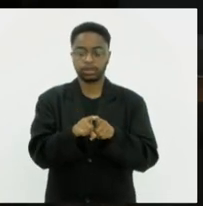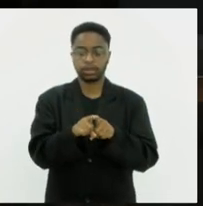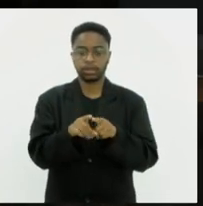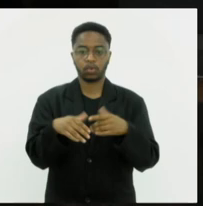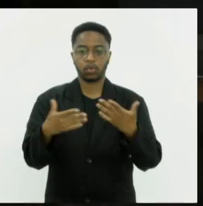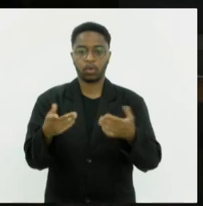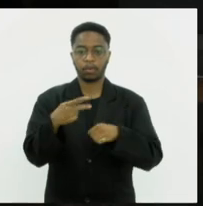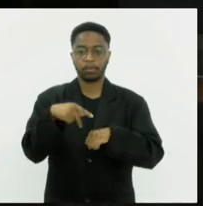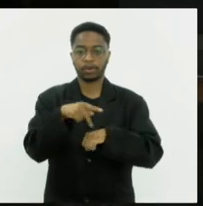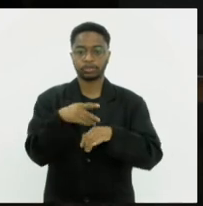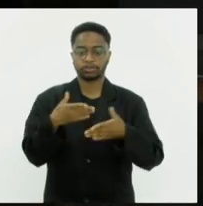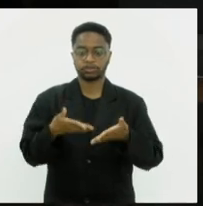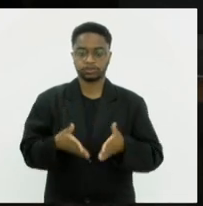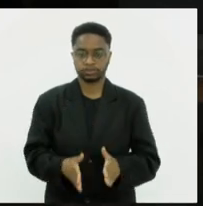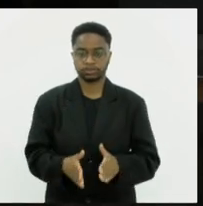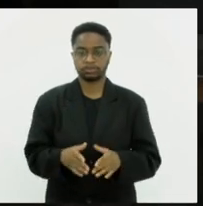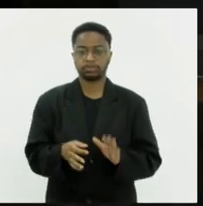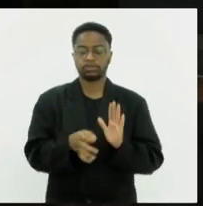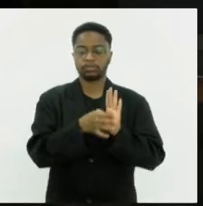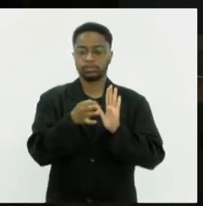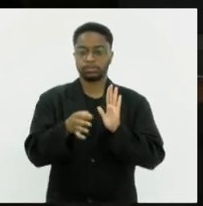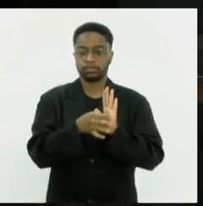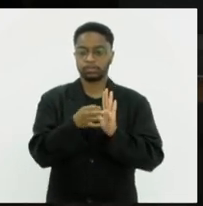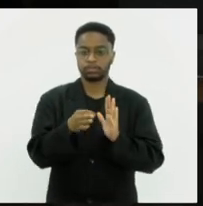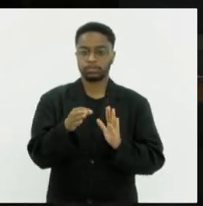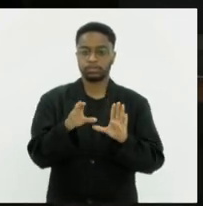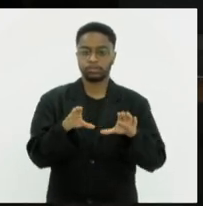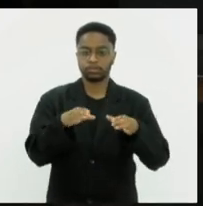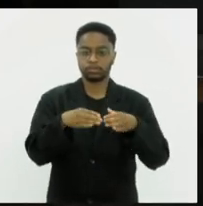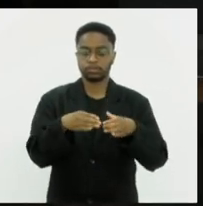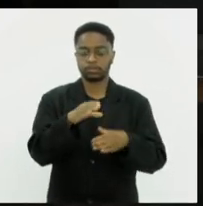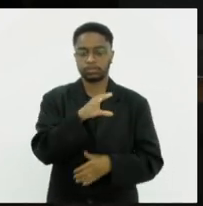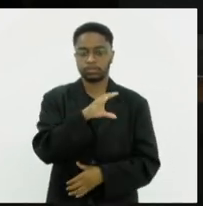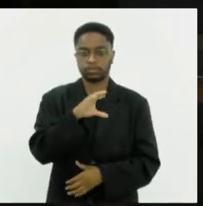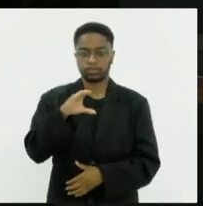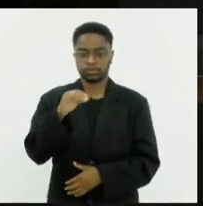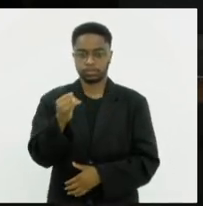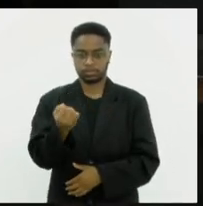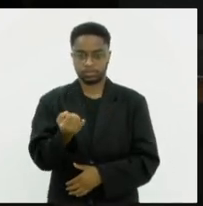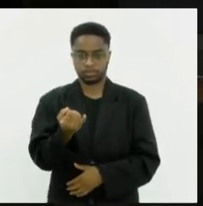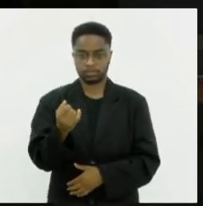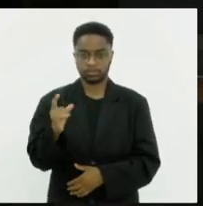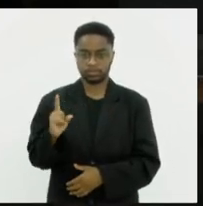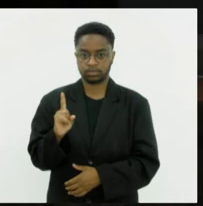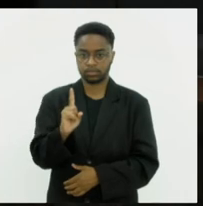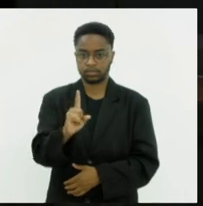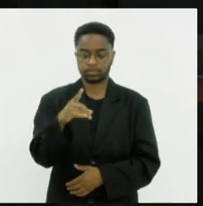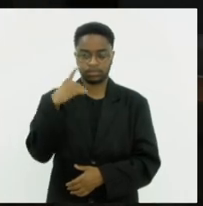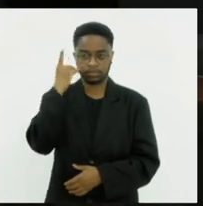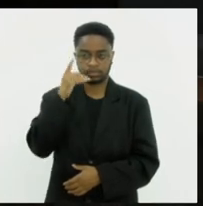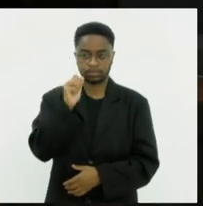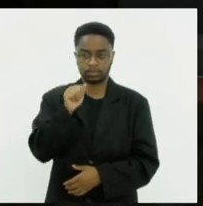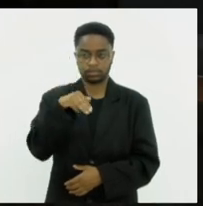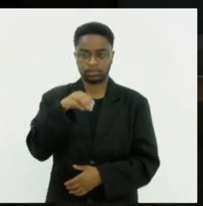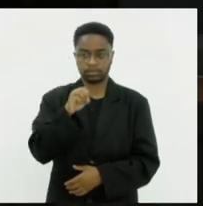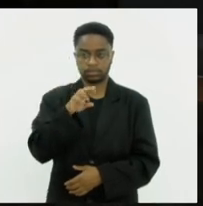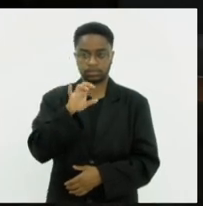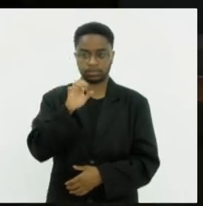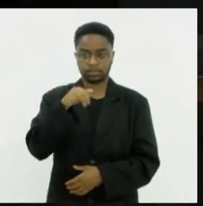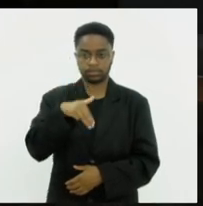nacional. Para emitir parecer pela Comissão de Constituição e Justiça, deputado Rodrigo